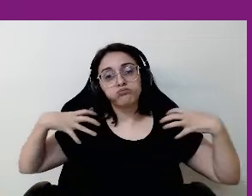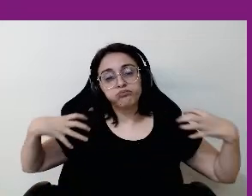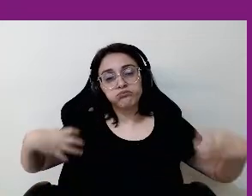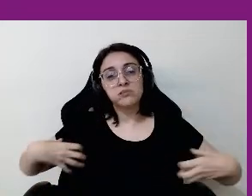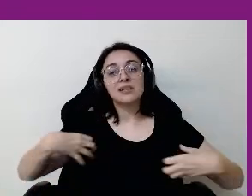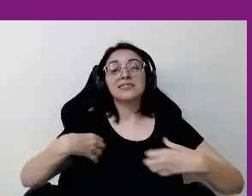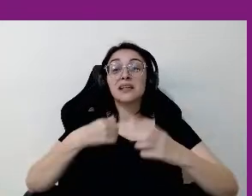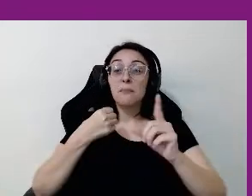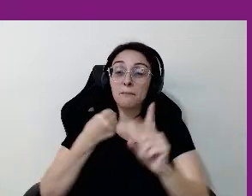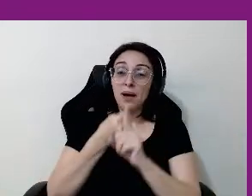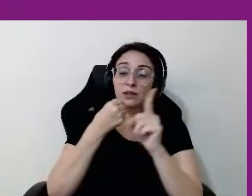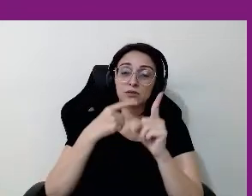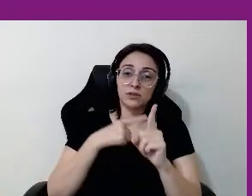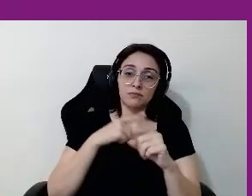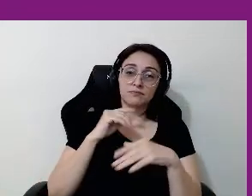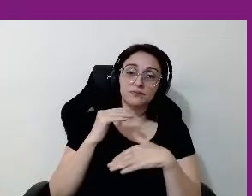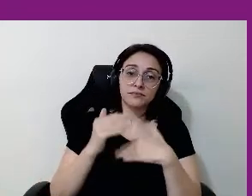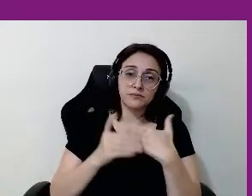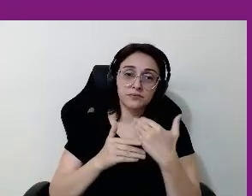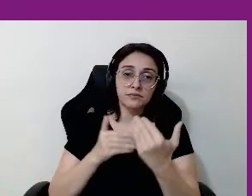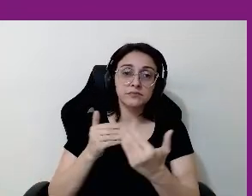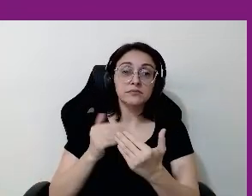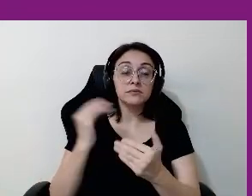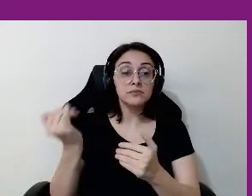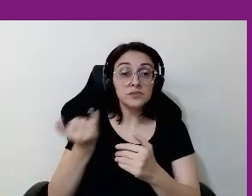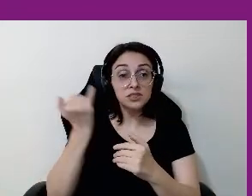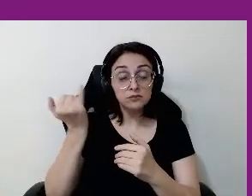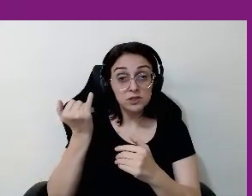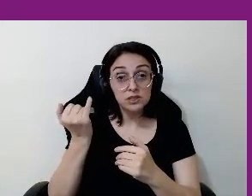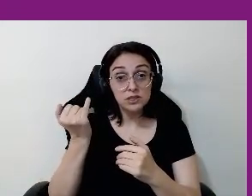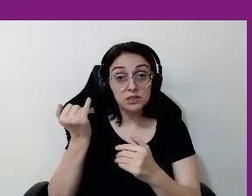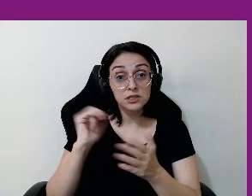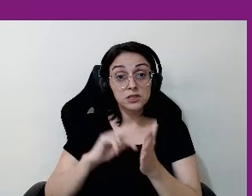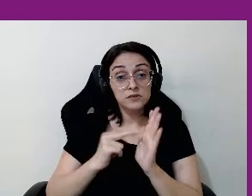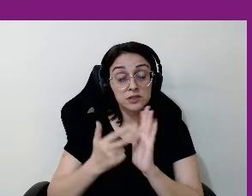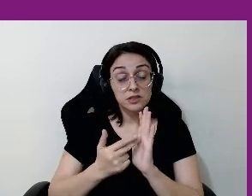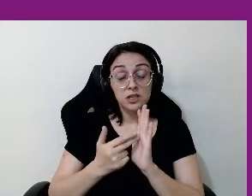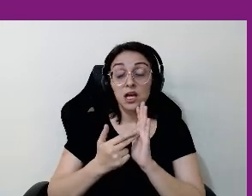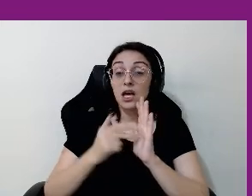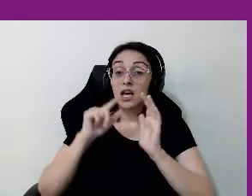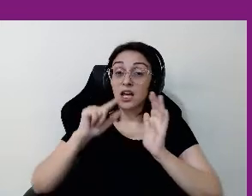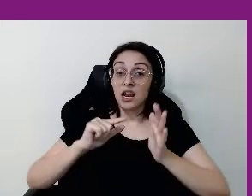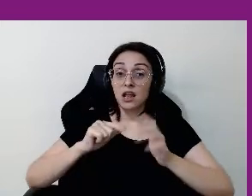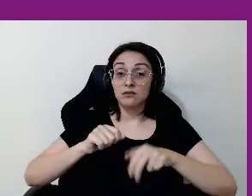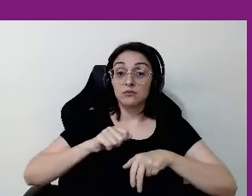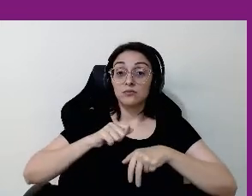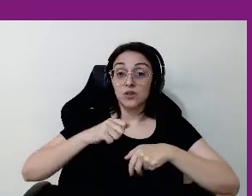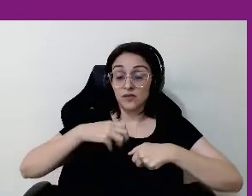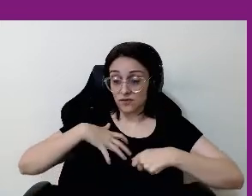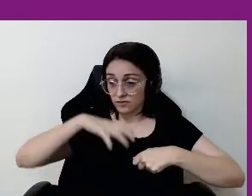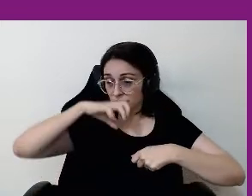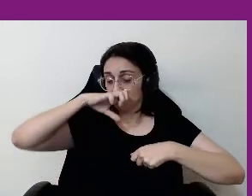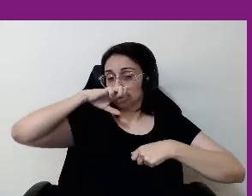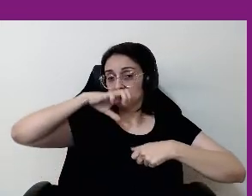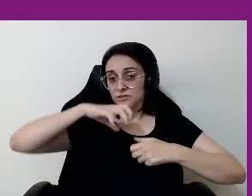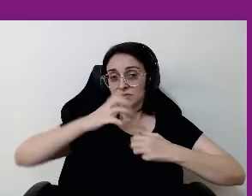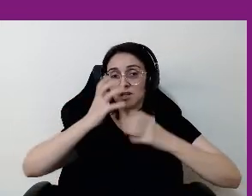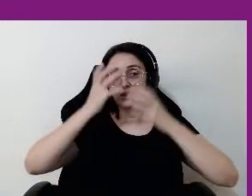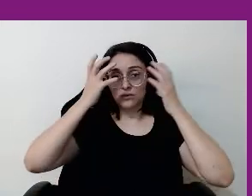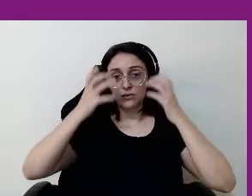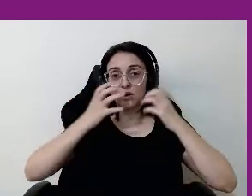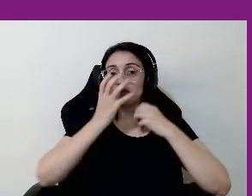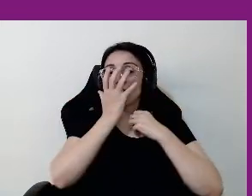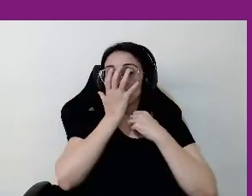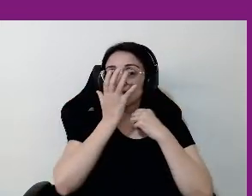impacto prognóstico e daí uma importância significativa da ventilação espontânea. Entretanto, a gente está falando